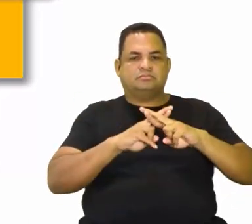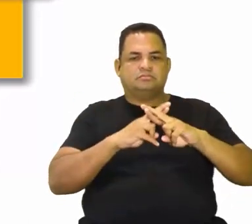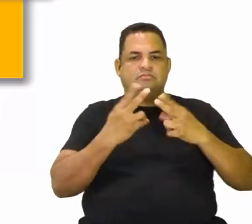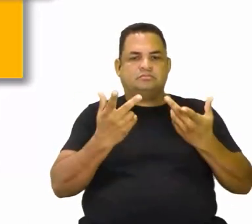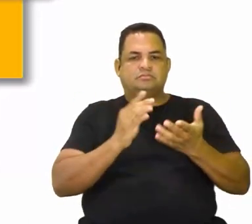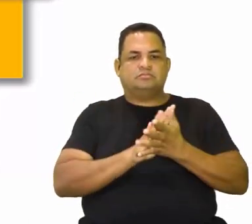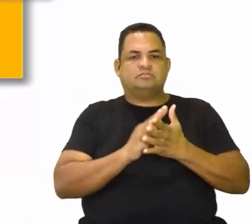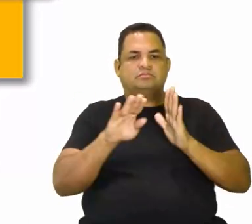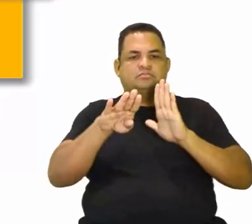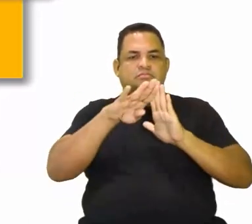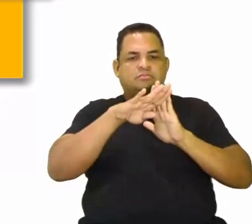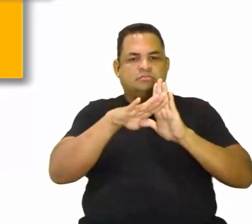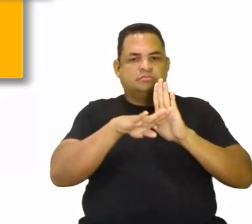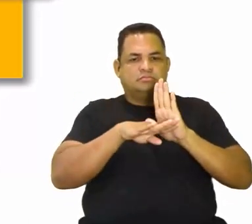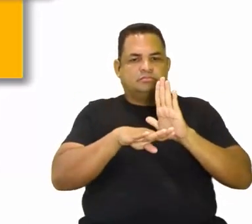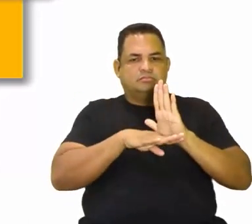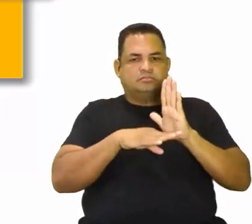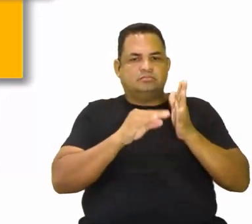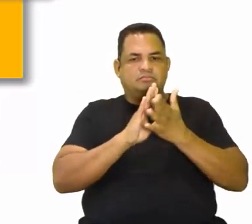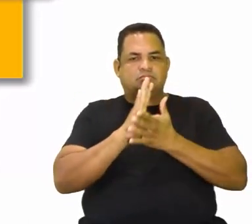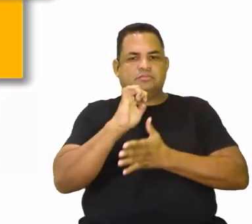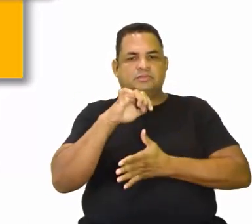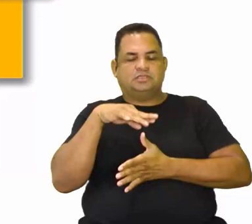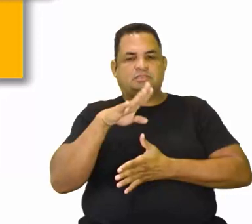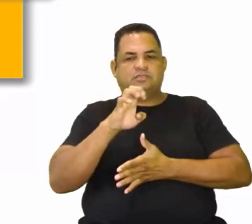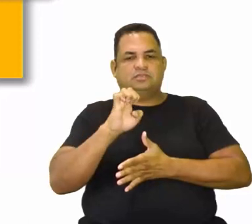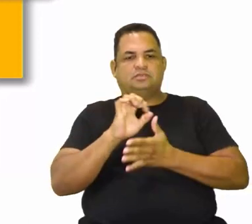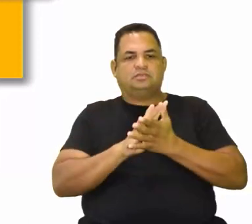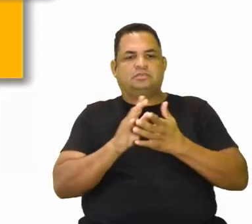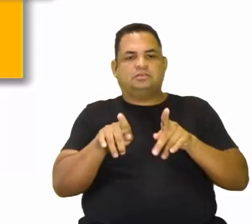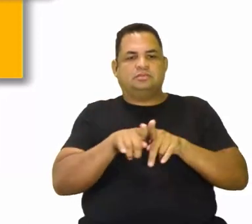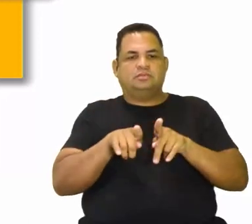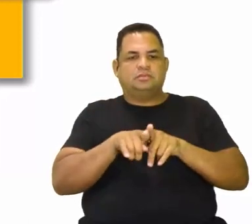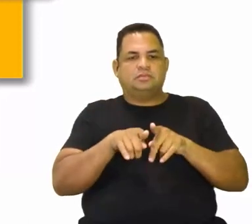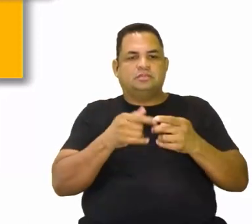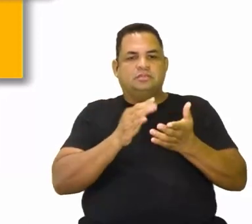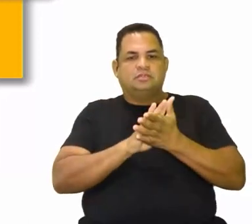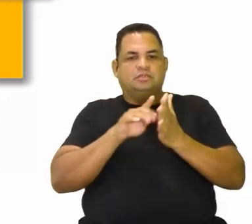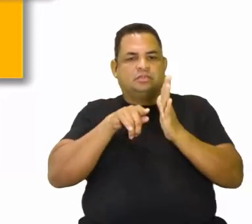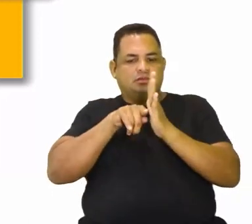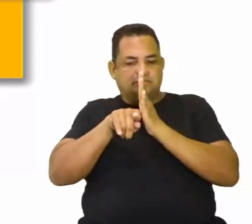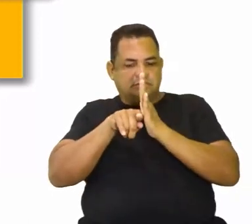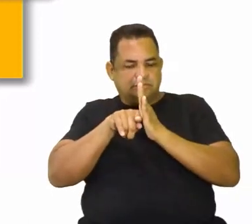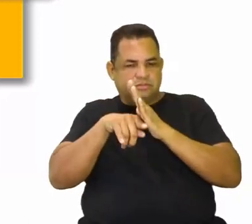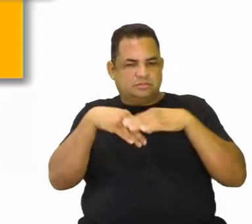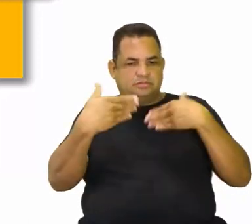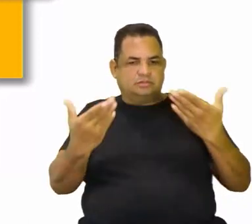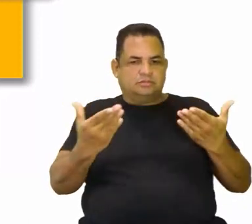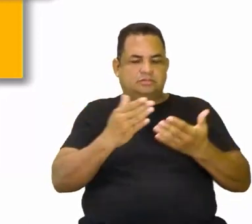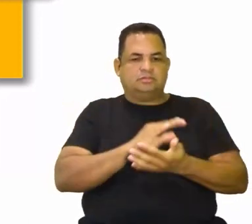são classificadas como síntese e também de análise.